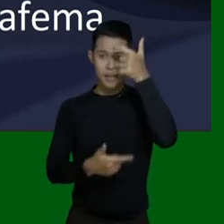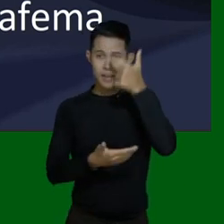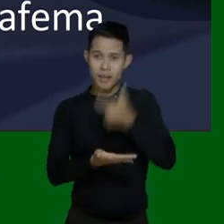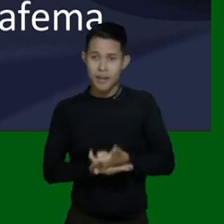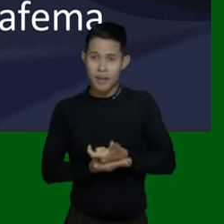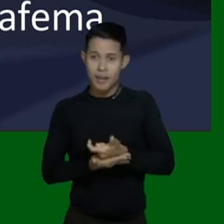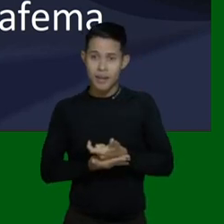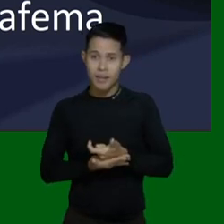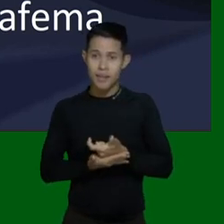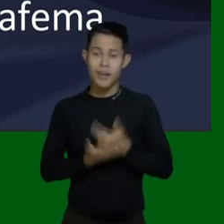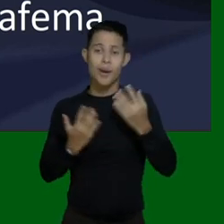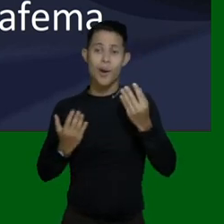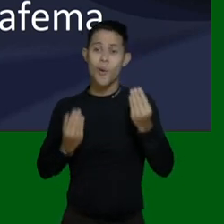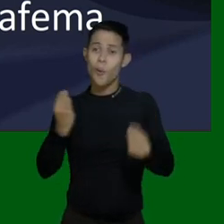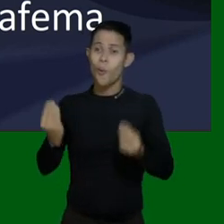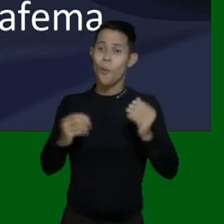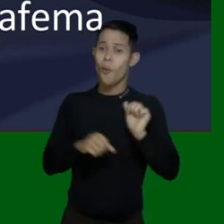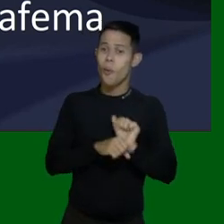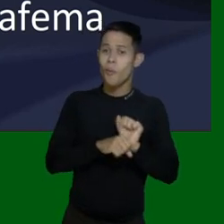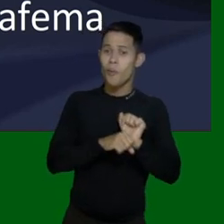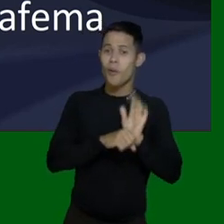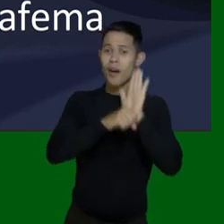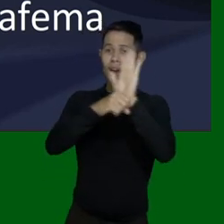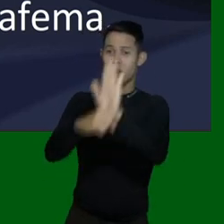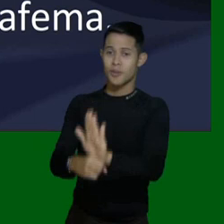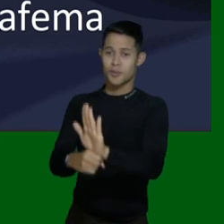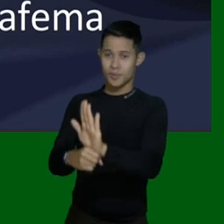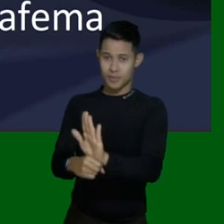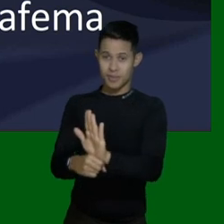eu posso auxiliar na sala de aula ou disléxico